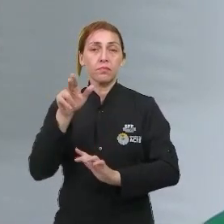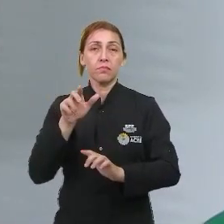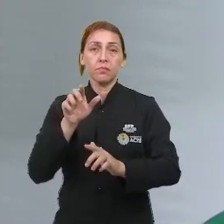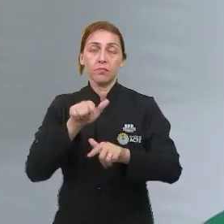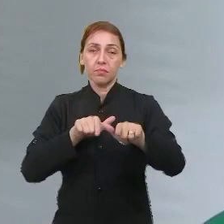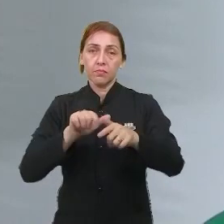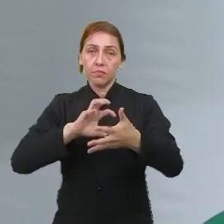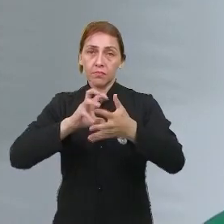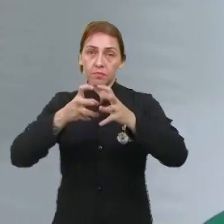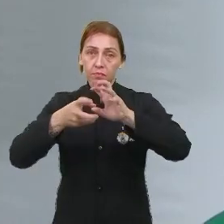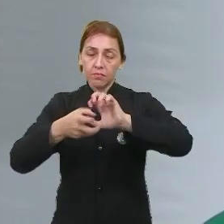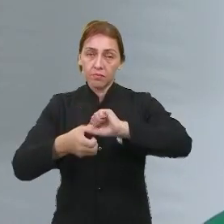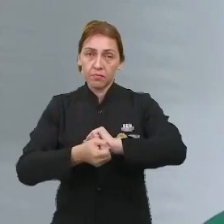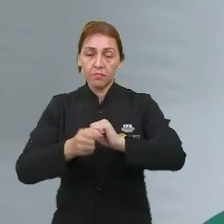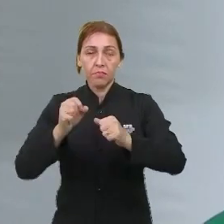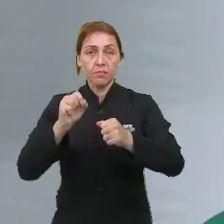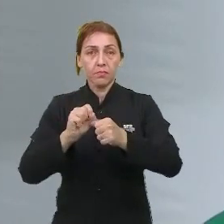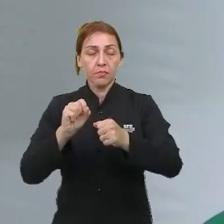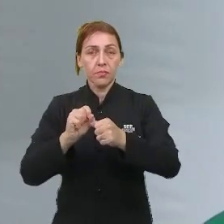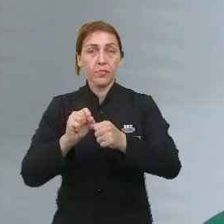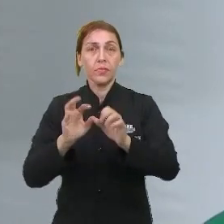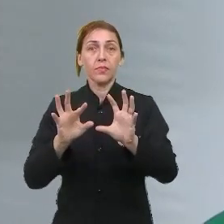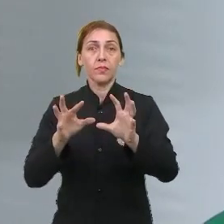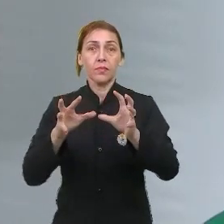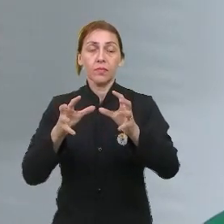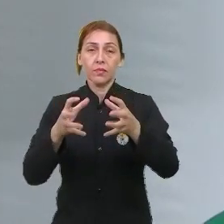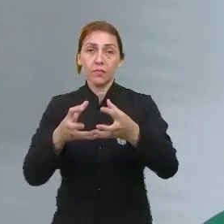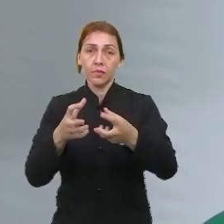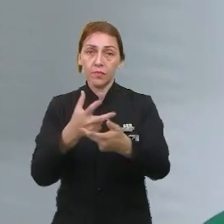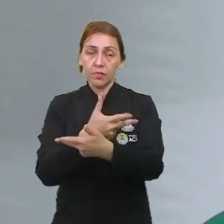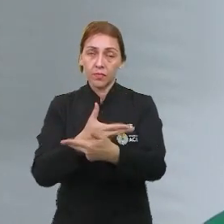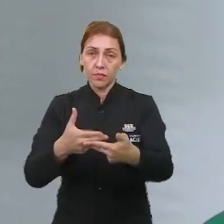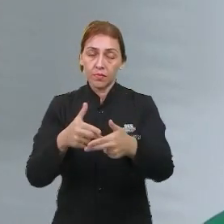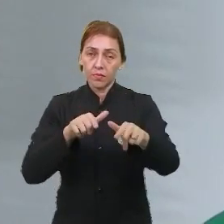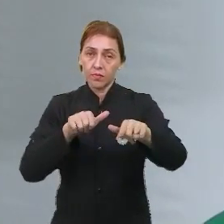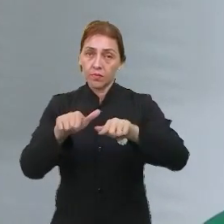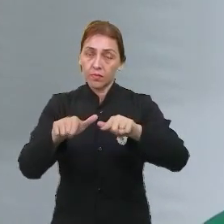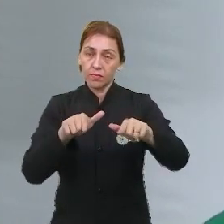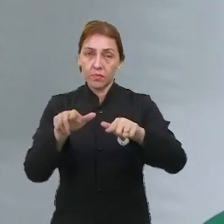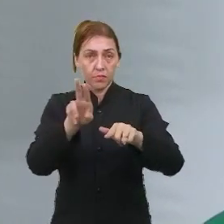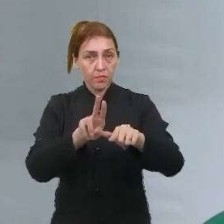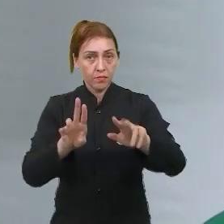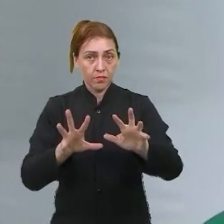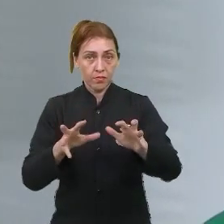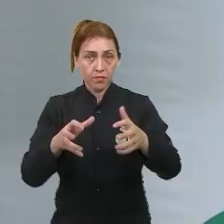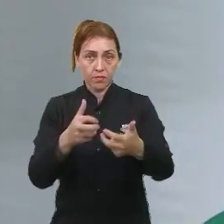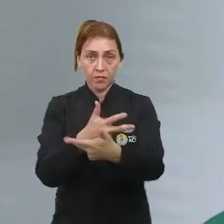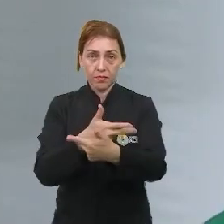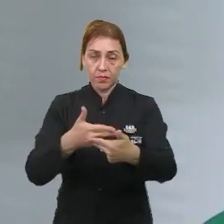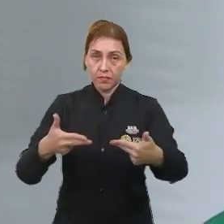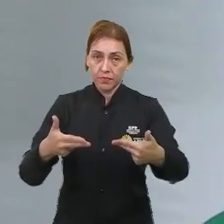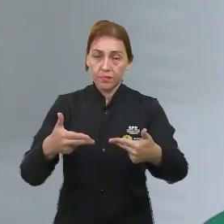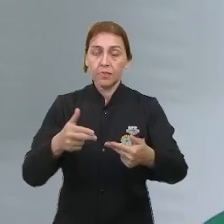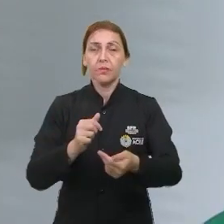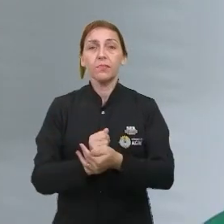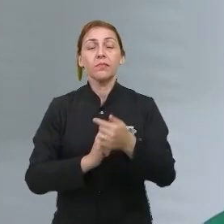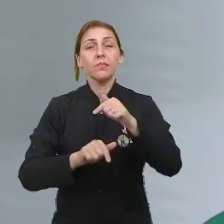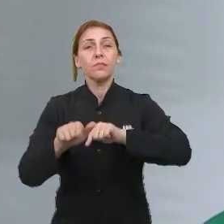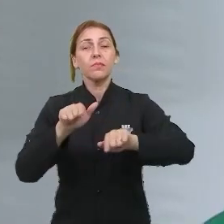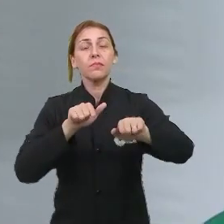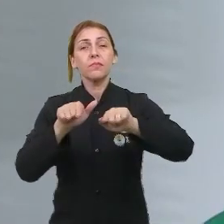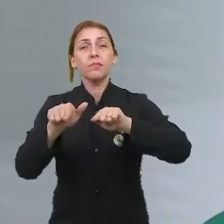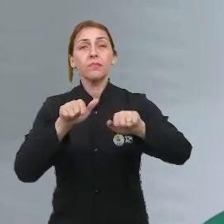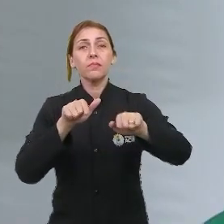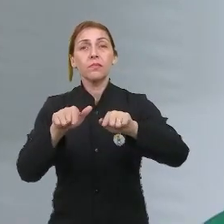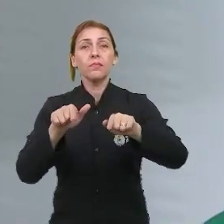agora está submetido ao regime das máquinas. Trabalha operando máquinas. E trabalha